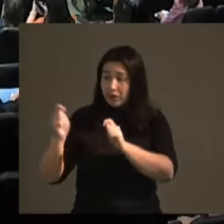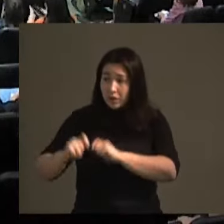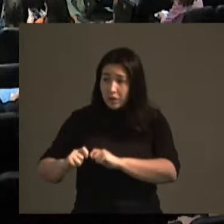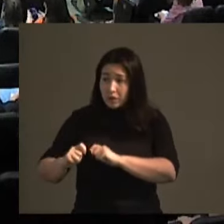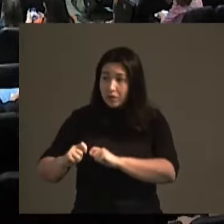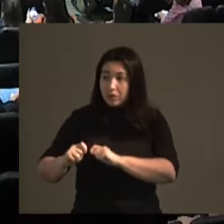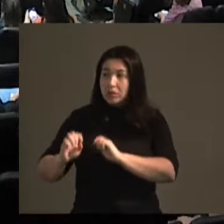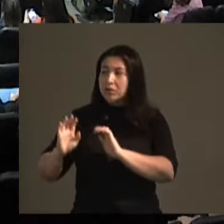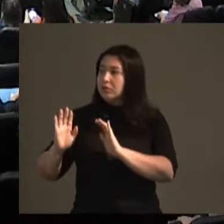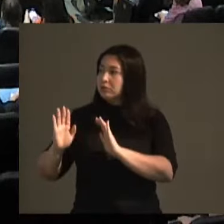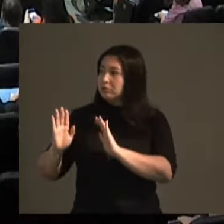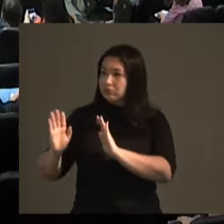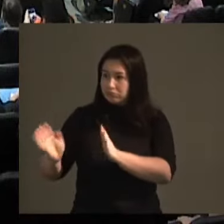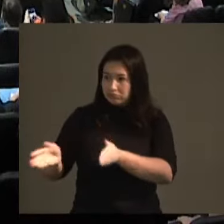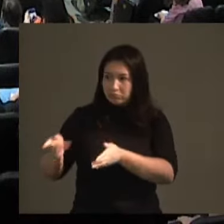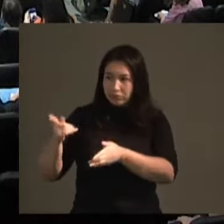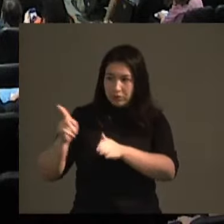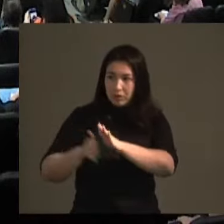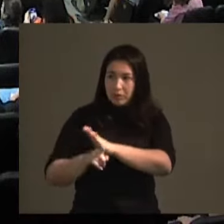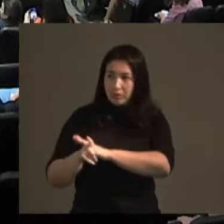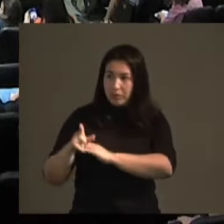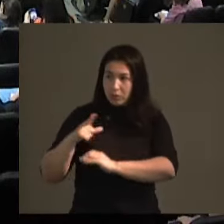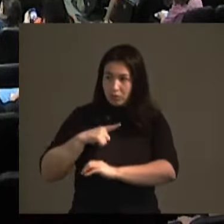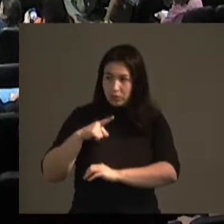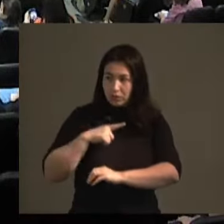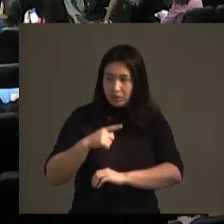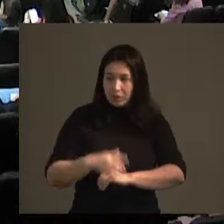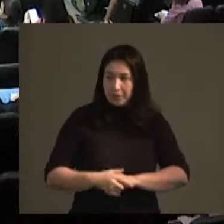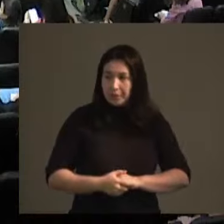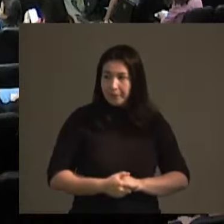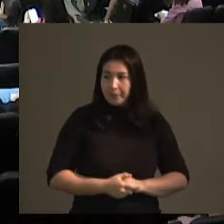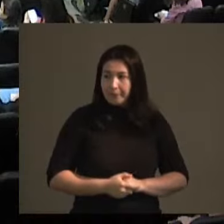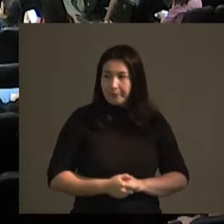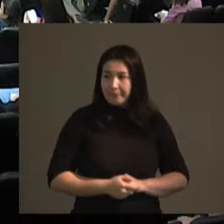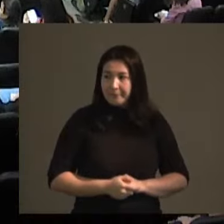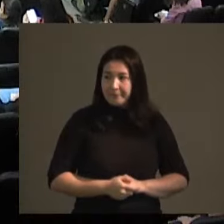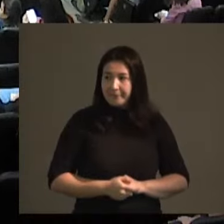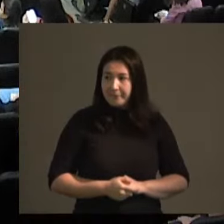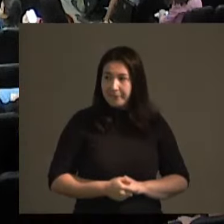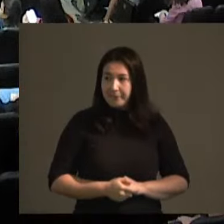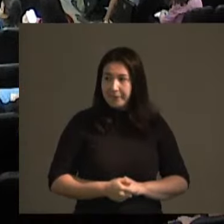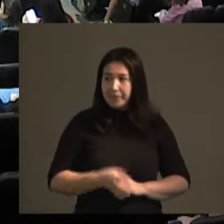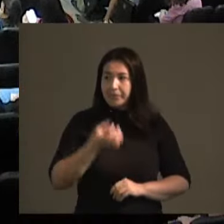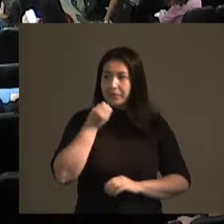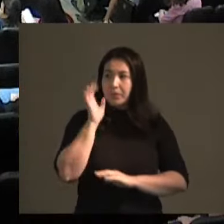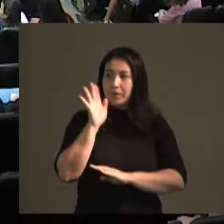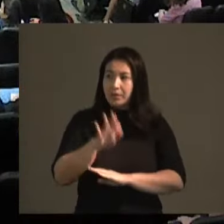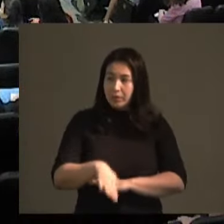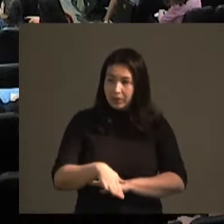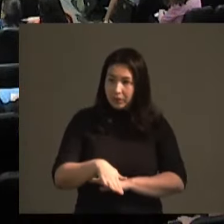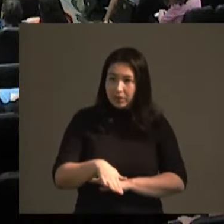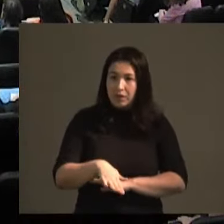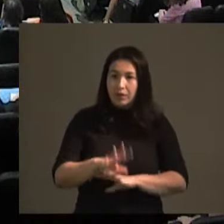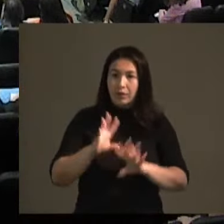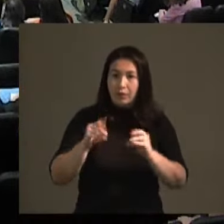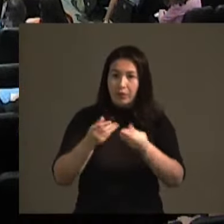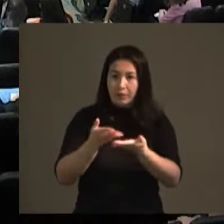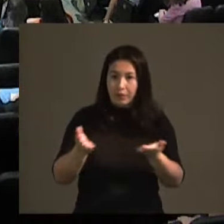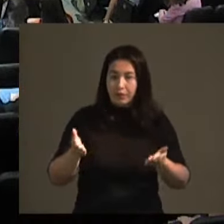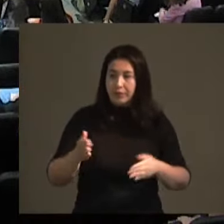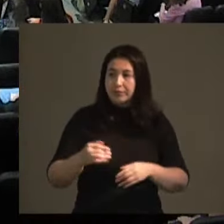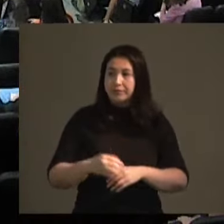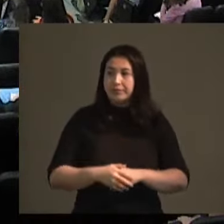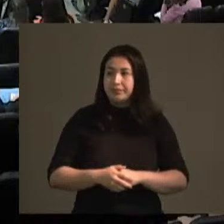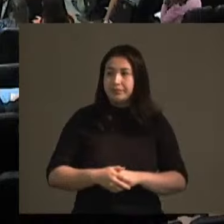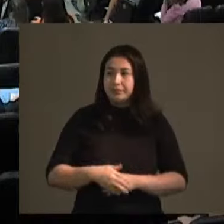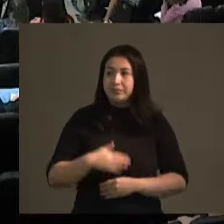já estou fazendo aqui. Tá bom? Tá bom. Boa tarde. Bom, boa